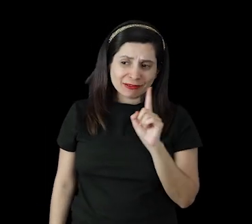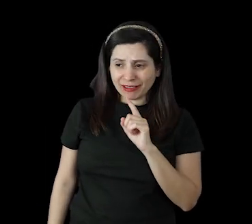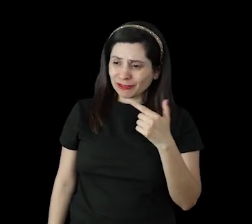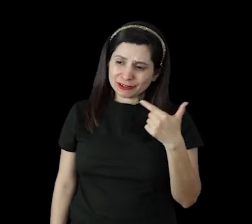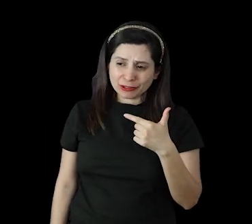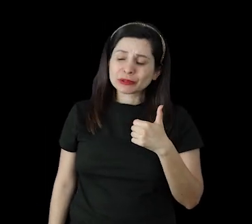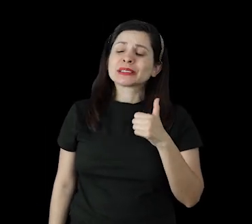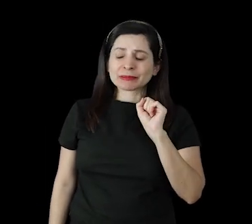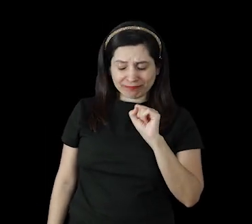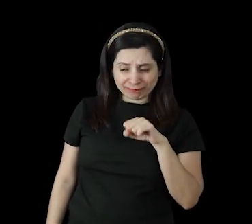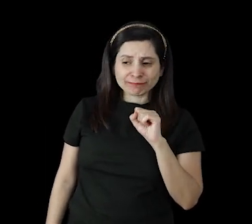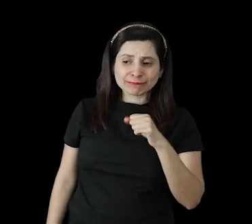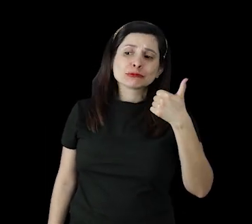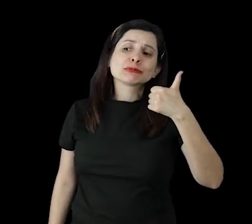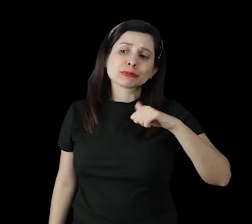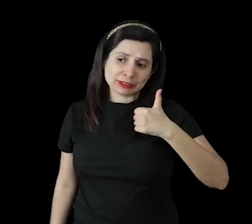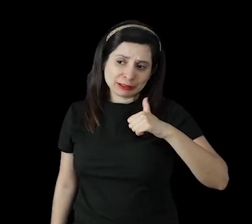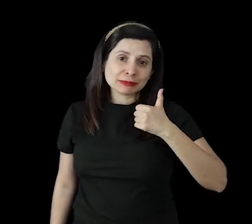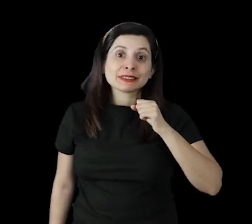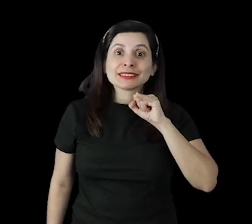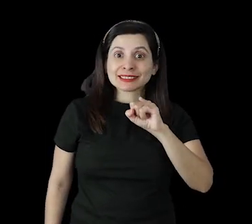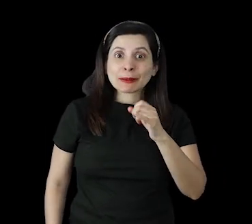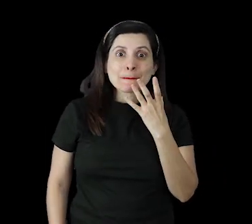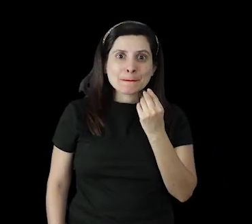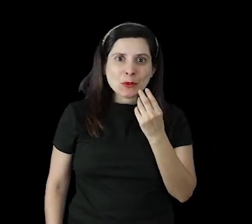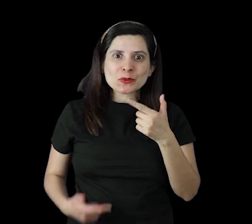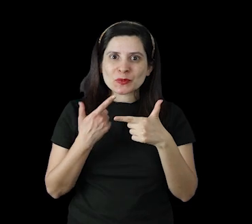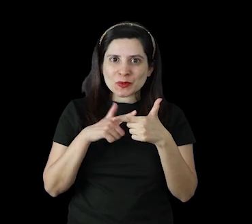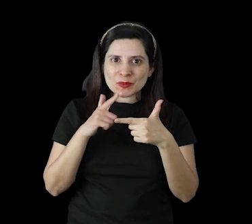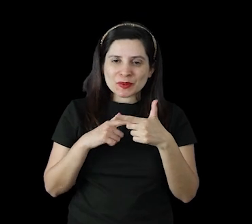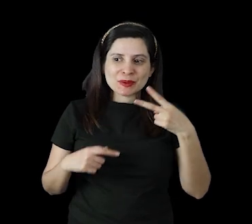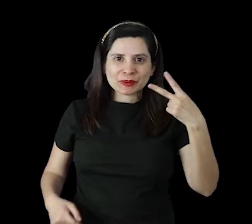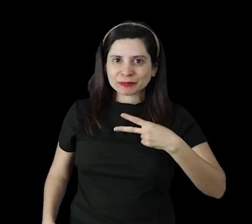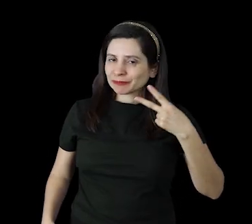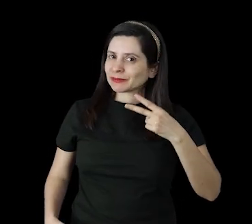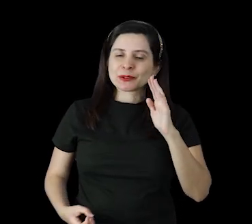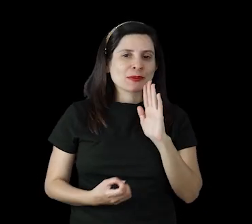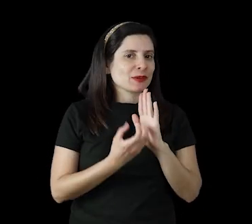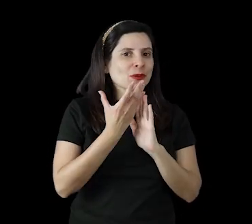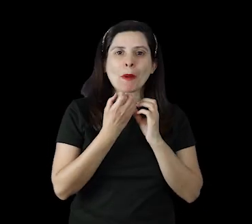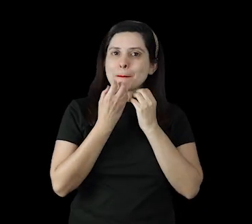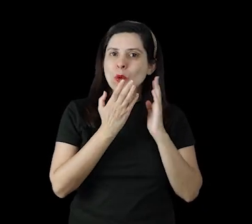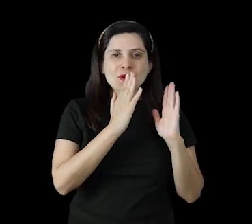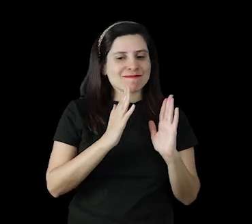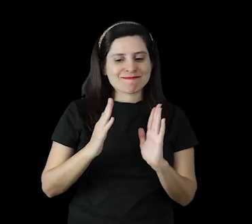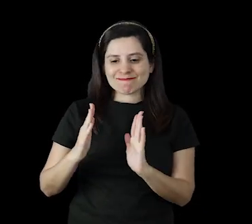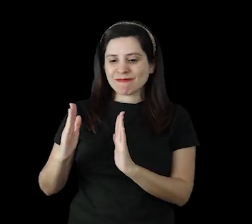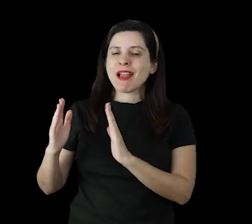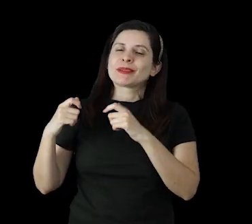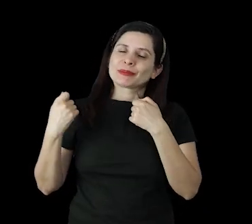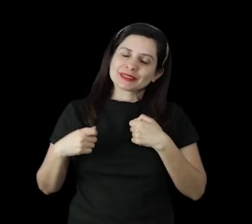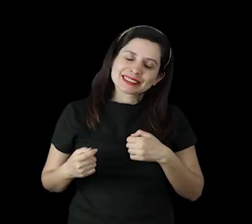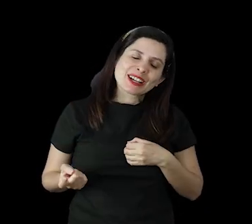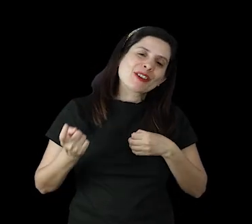primeiro". Porque se você está com muito problema no segundo ato, você não criou uma boa engrenagem, né, e às vezes você tem que